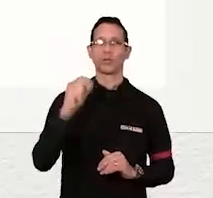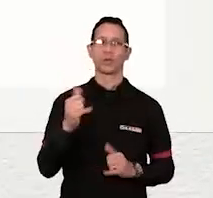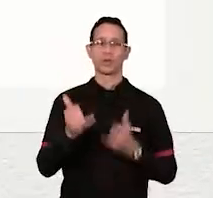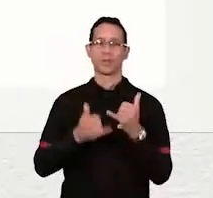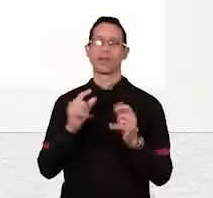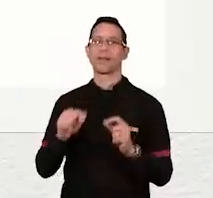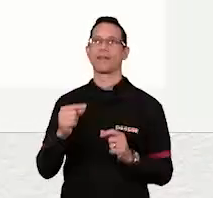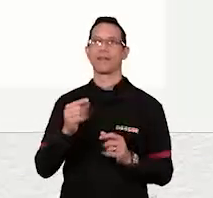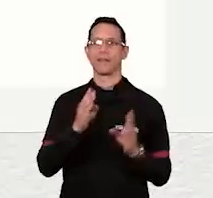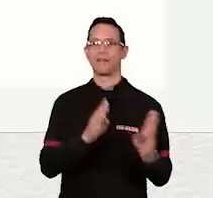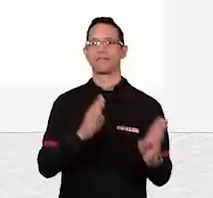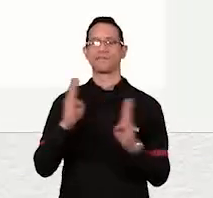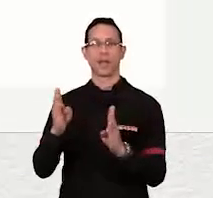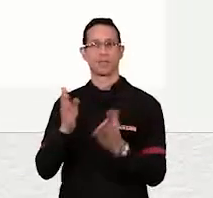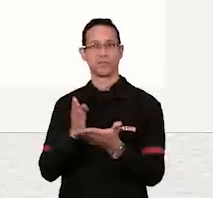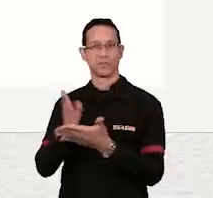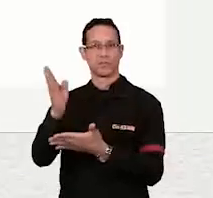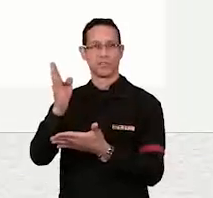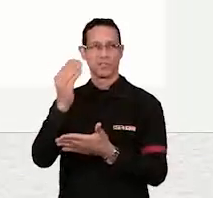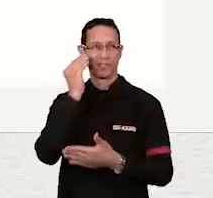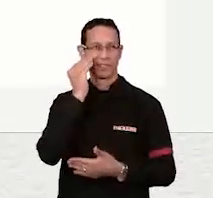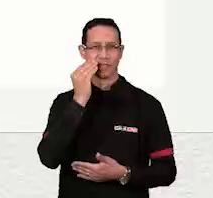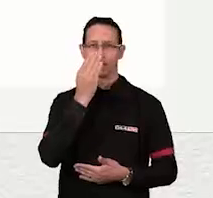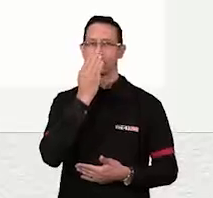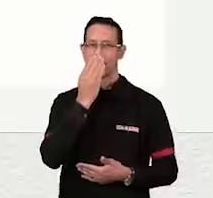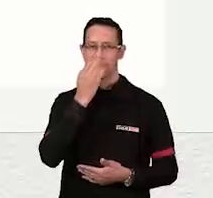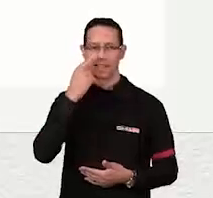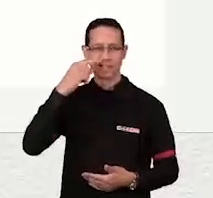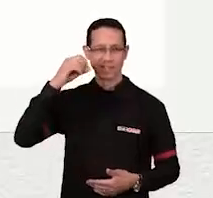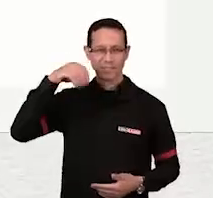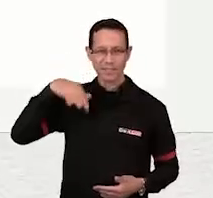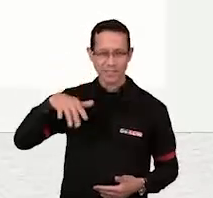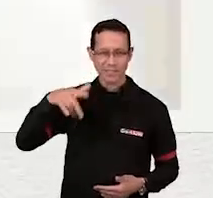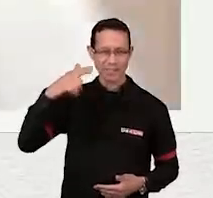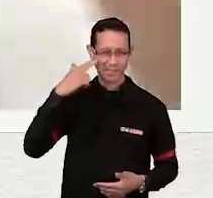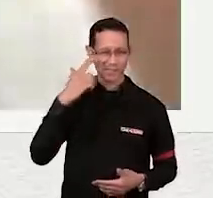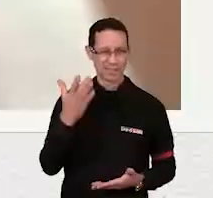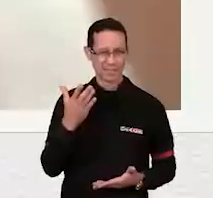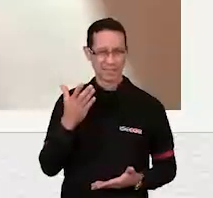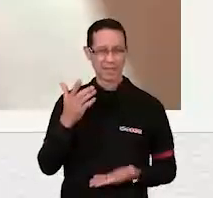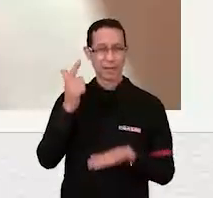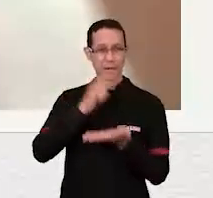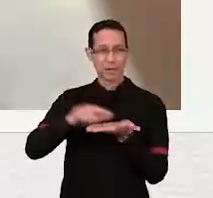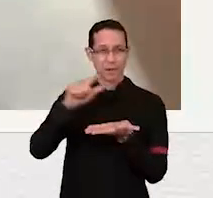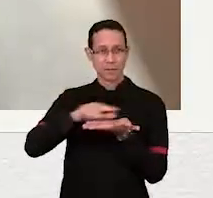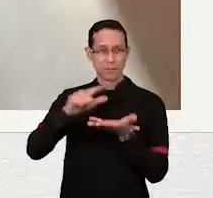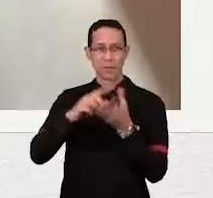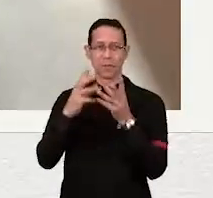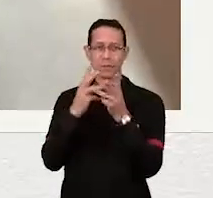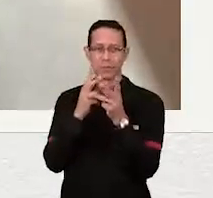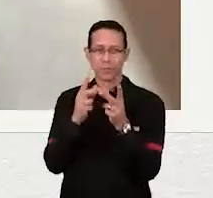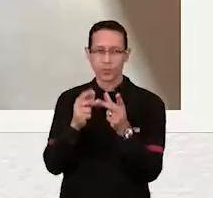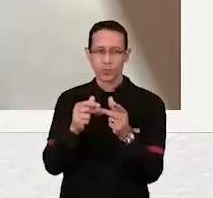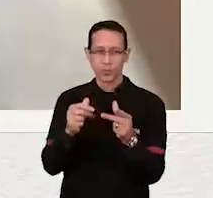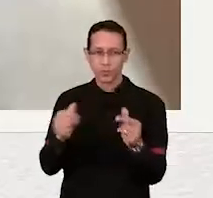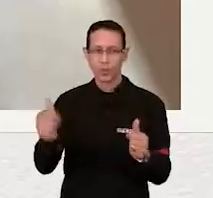que é para passar de fase, é você fazer sair líquido pelo nariz. Quer dizer que você lavou, limpou e desobstruiu a Exatamente tuba. Esse vídeo aqui. E